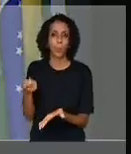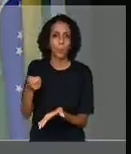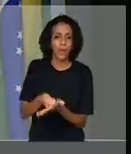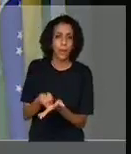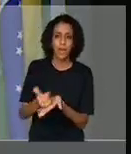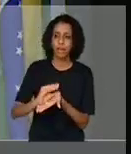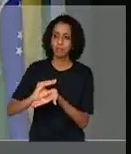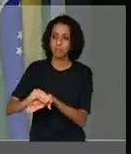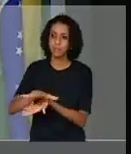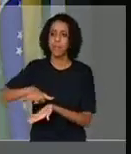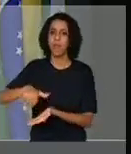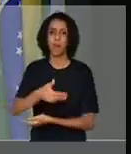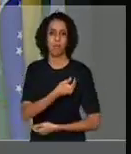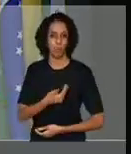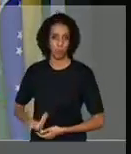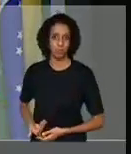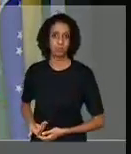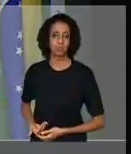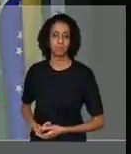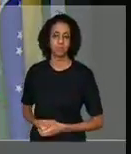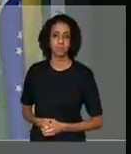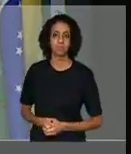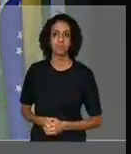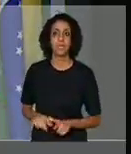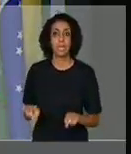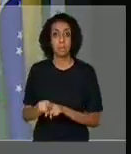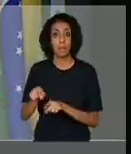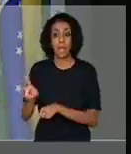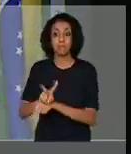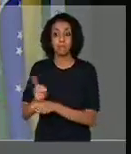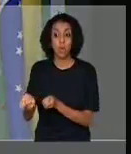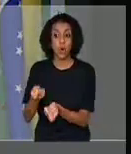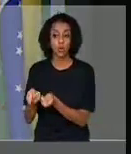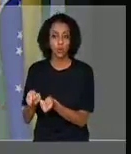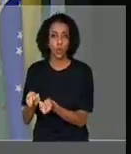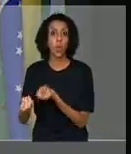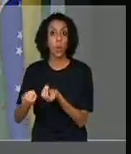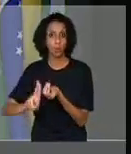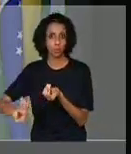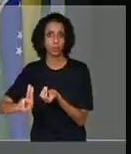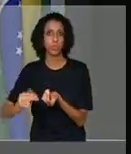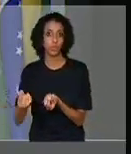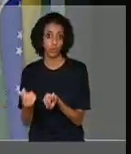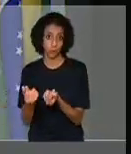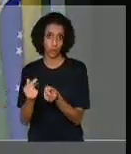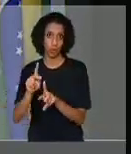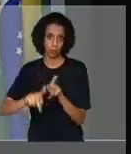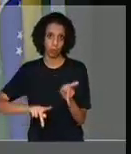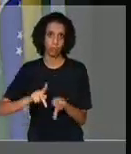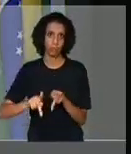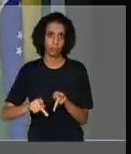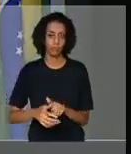dos empenhados no setor público, e tem também todo o controle da arrecadação e da despesa pública.